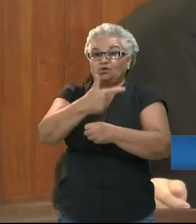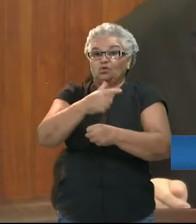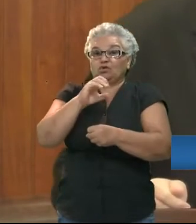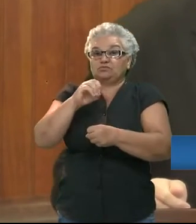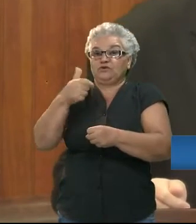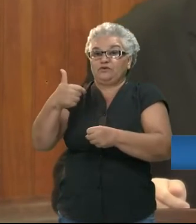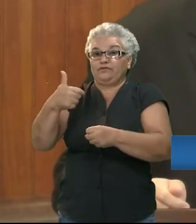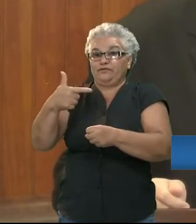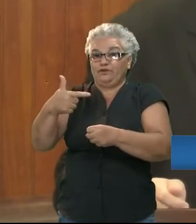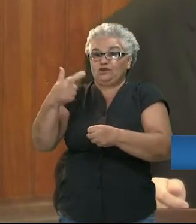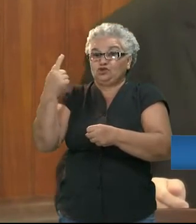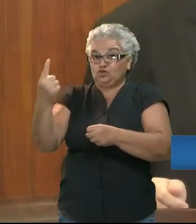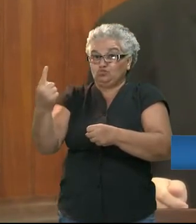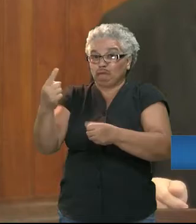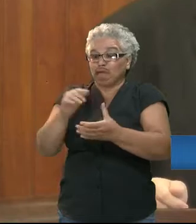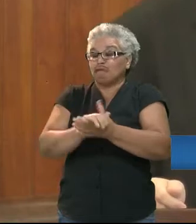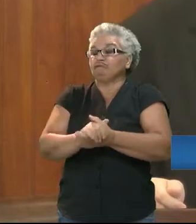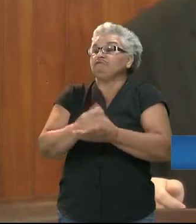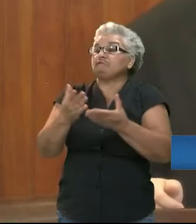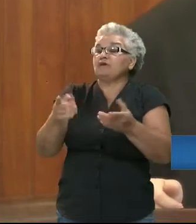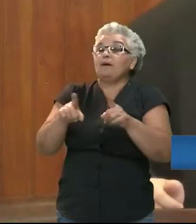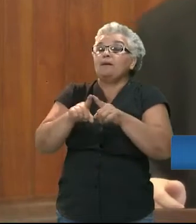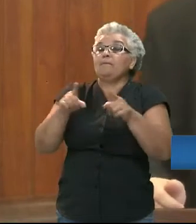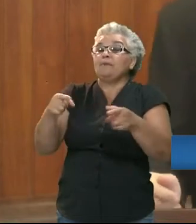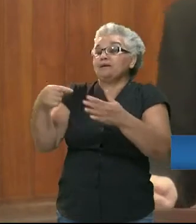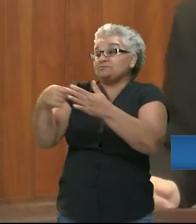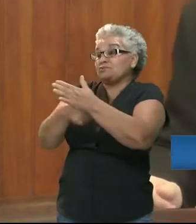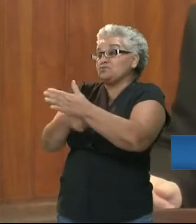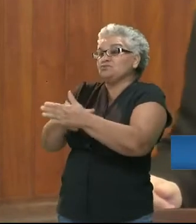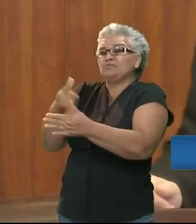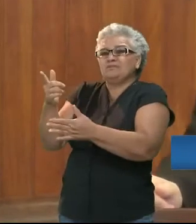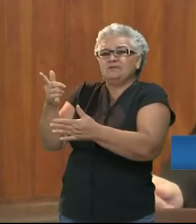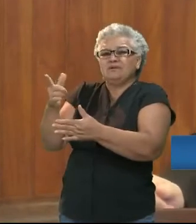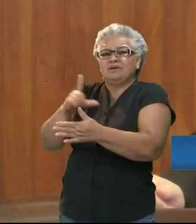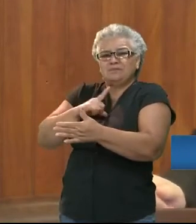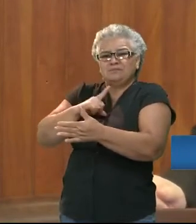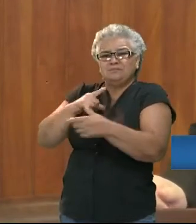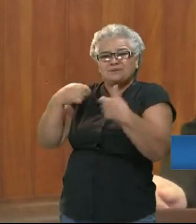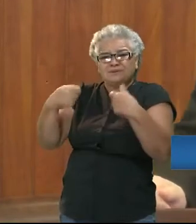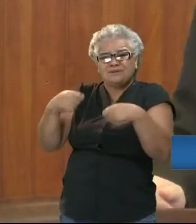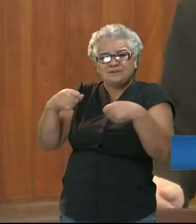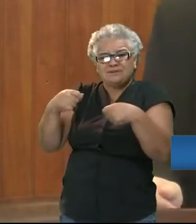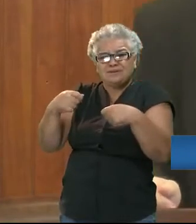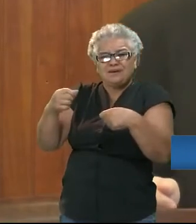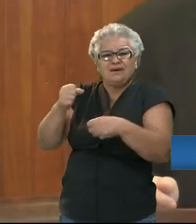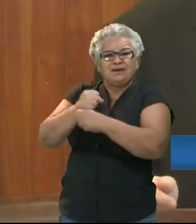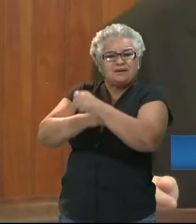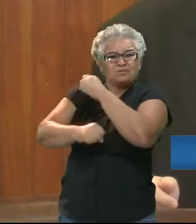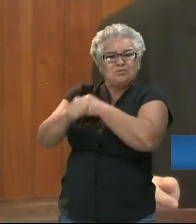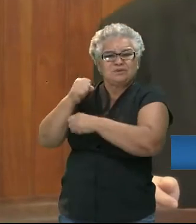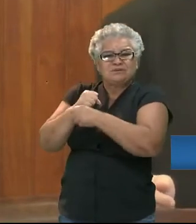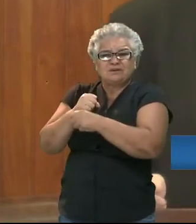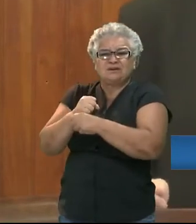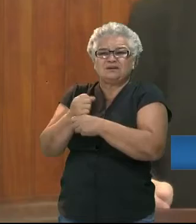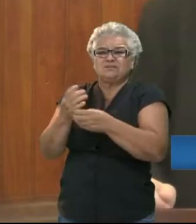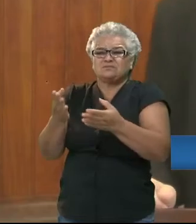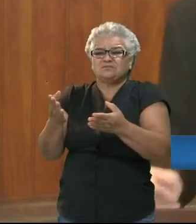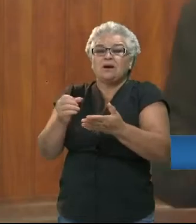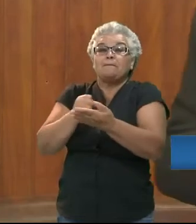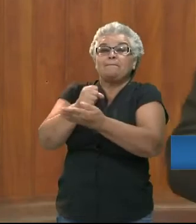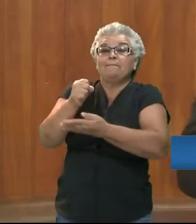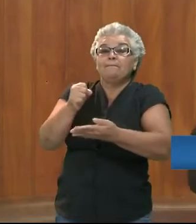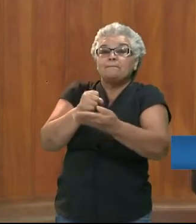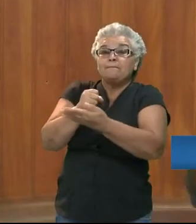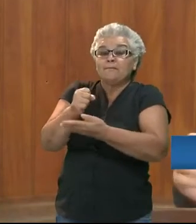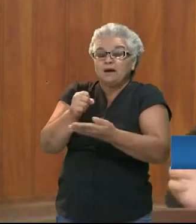não teria que ser de 2020? Nesse tripé, criação, extinção e majoração de alíquota ou de base de cálculo,